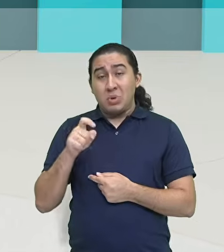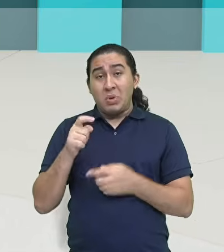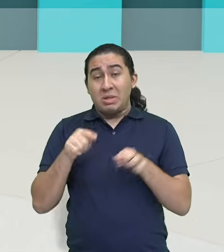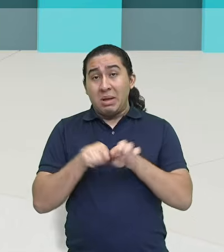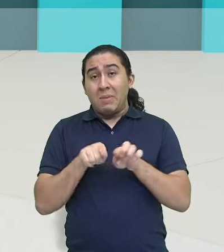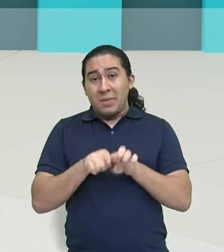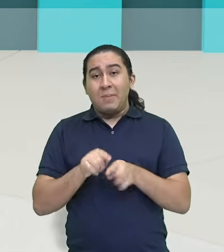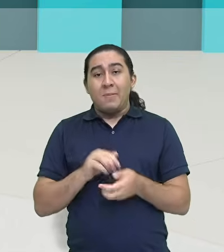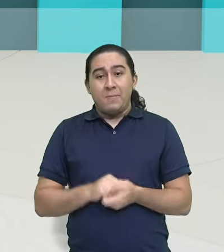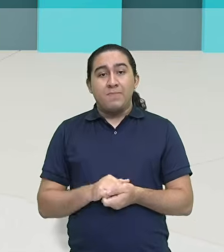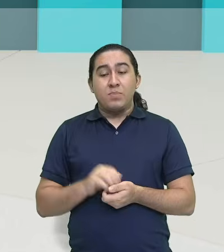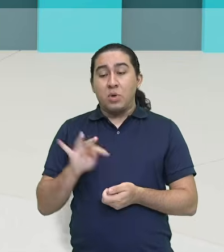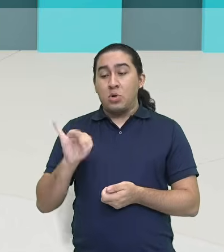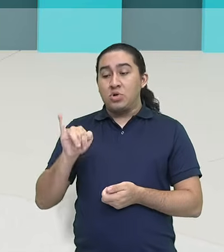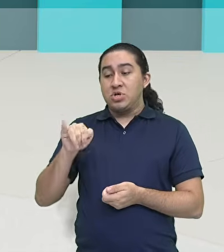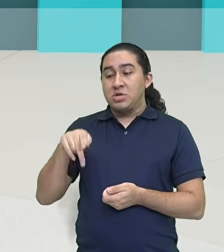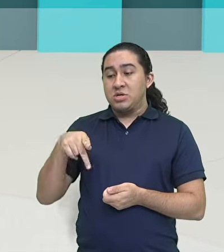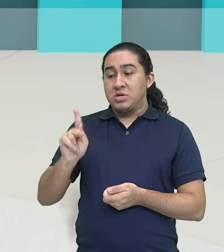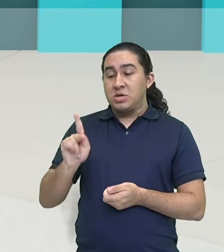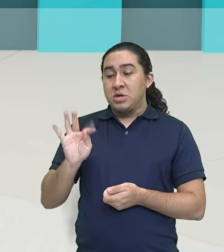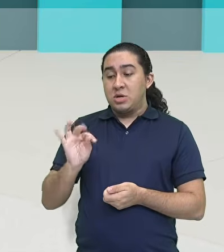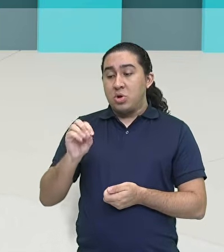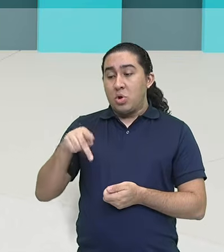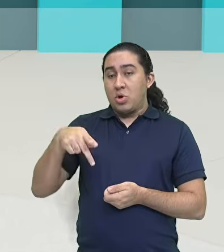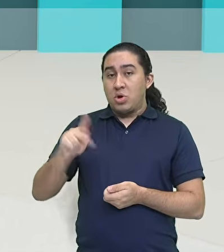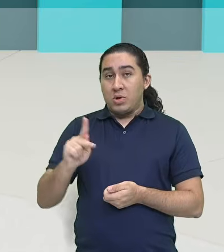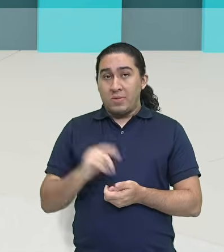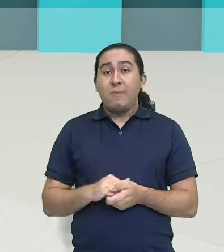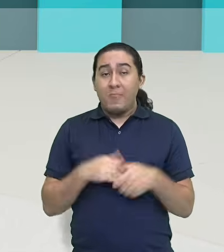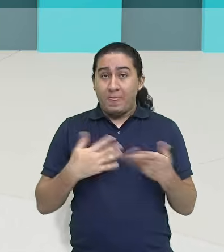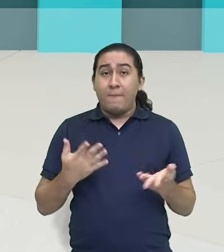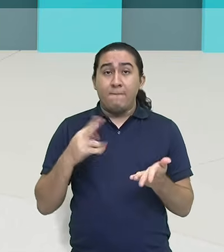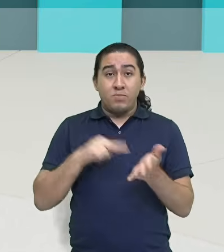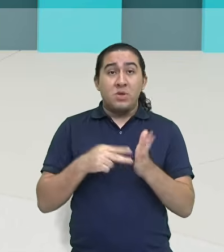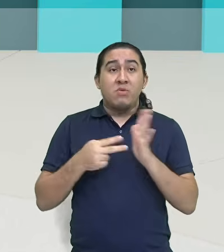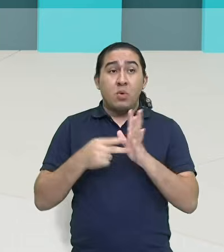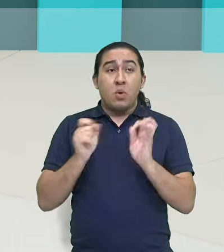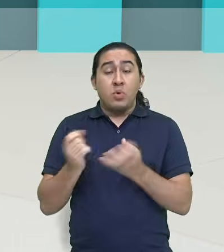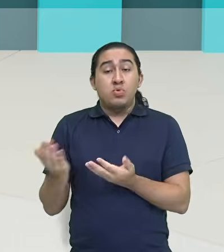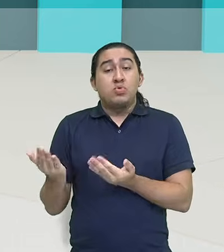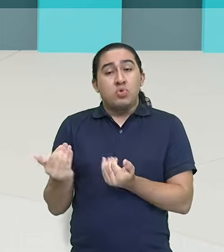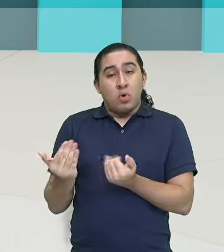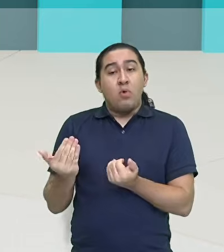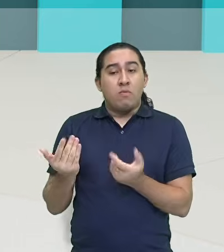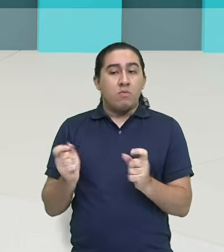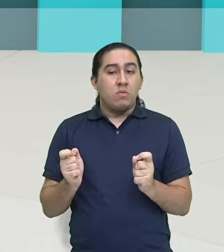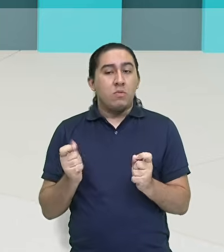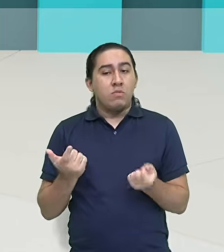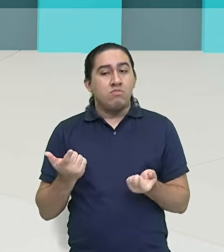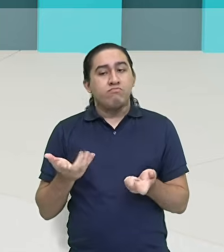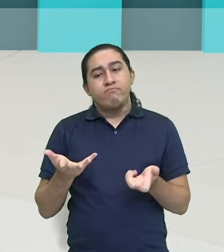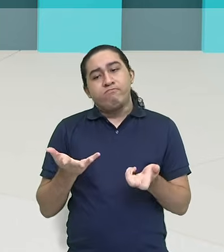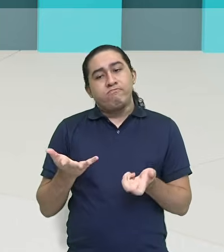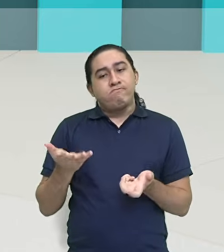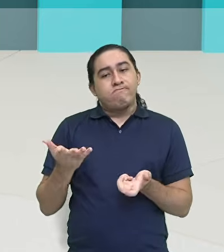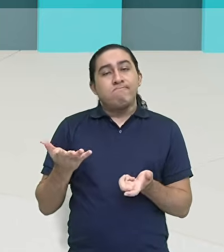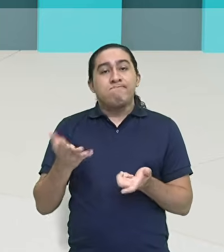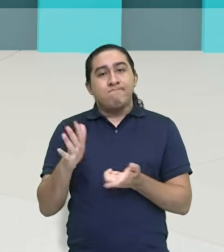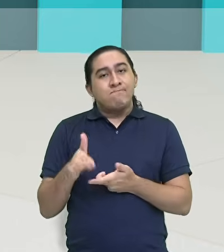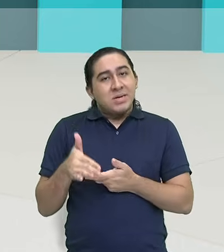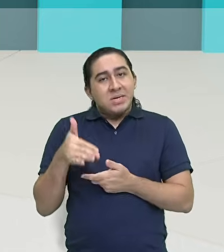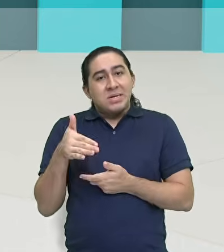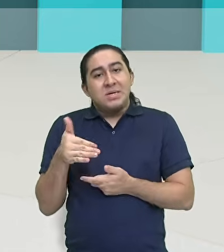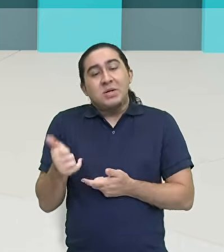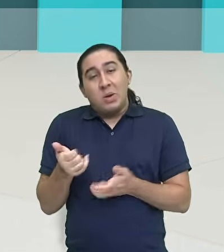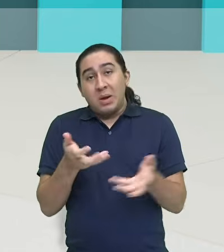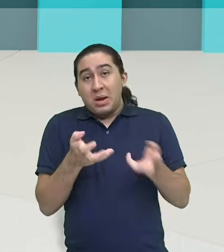que acontece? Segundo a pesquisa, os jovens preferem realmente, preferem essas ideias das redes sociais